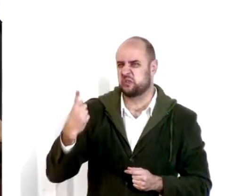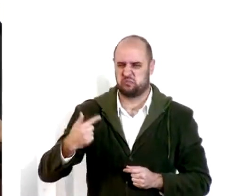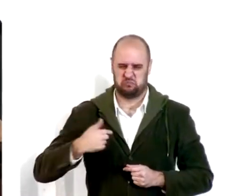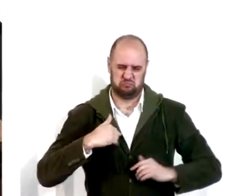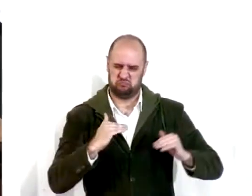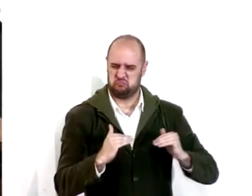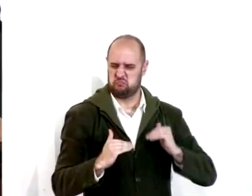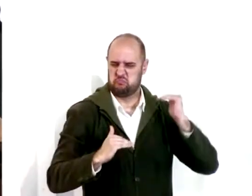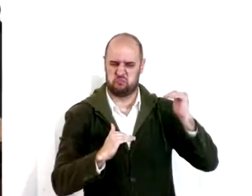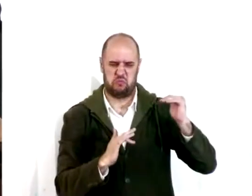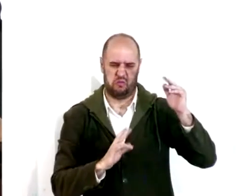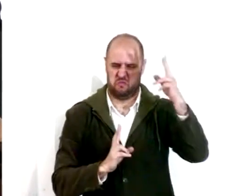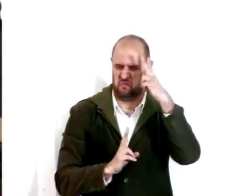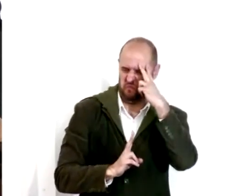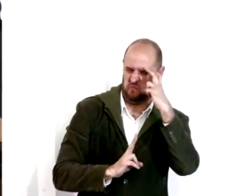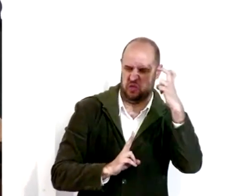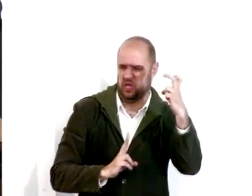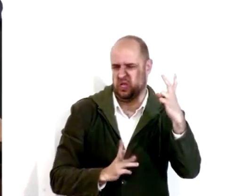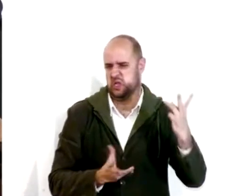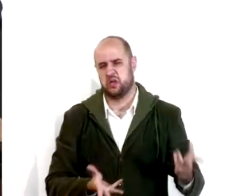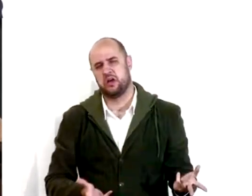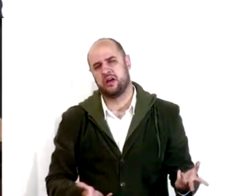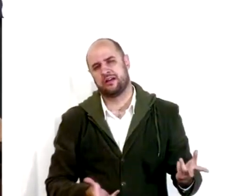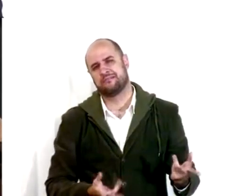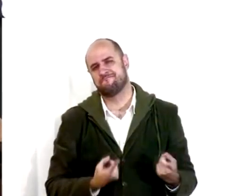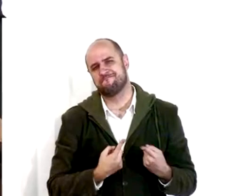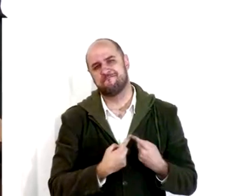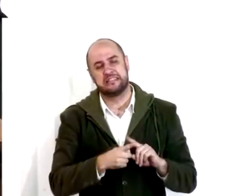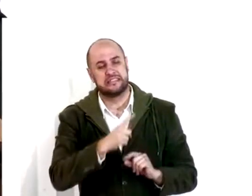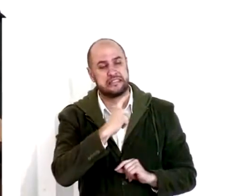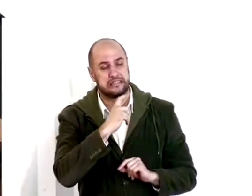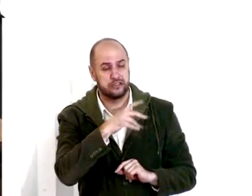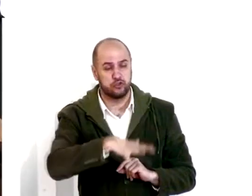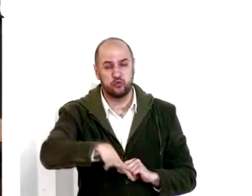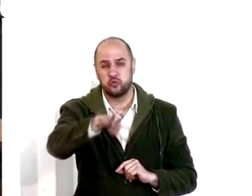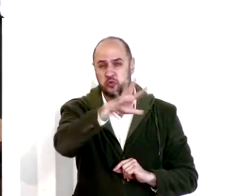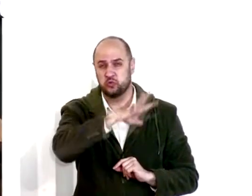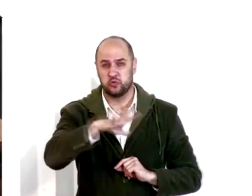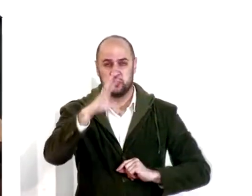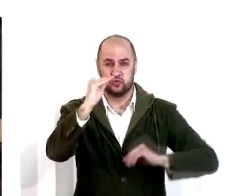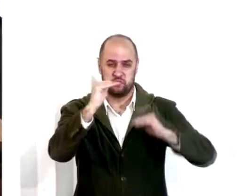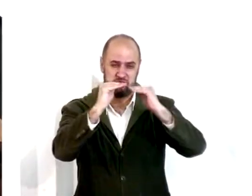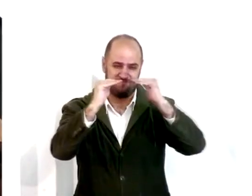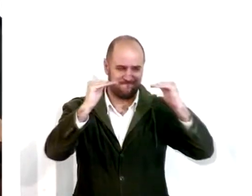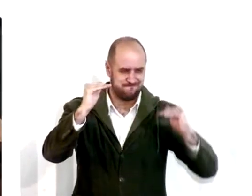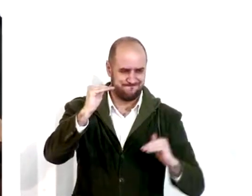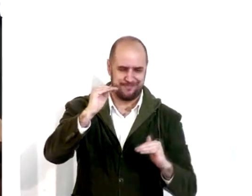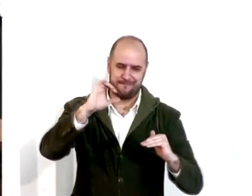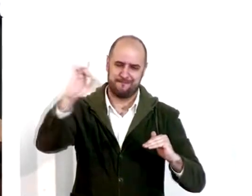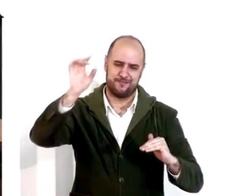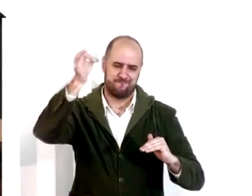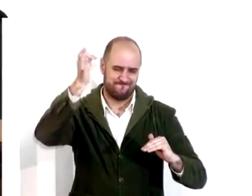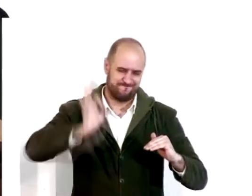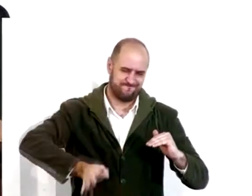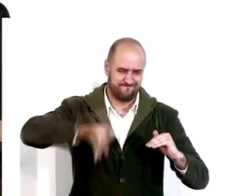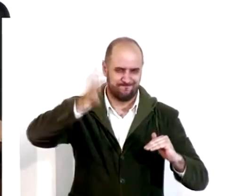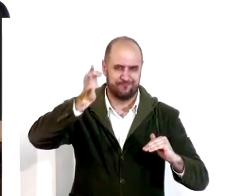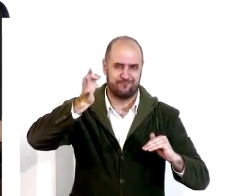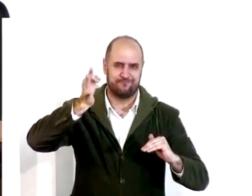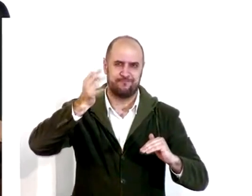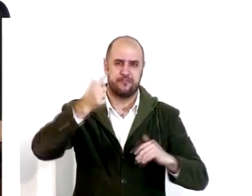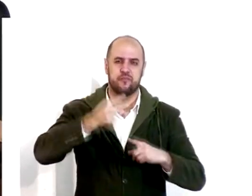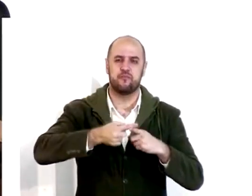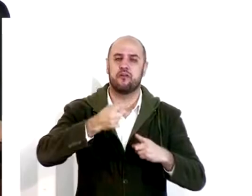muito inteligentes, mas nenhum deles escapará das mãos de Deus, porque Ele